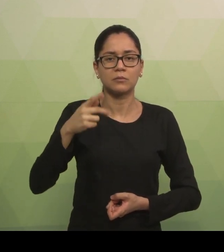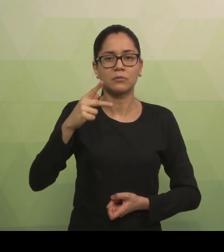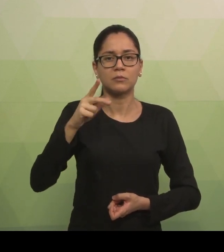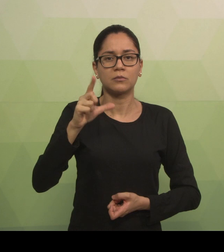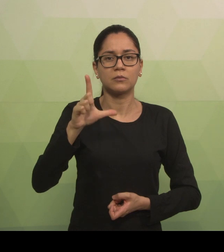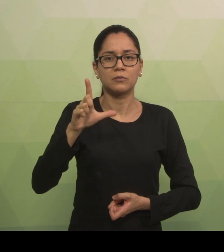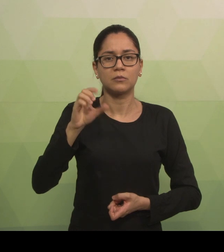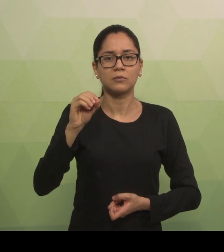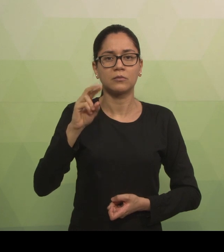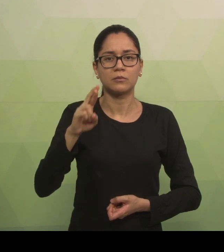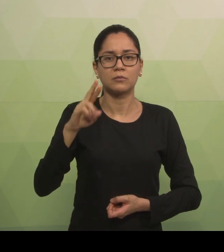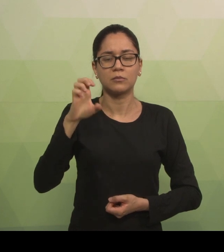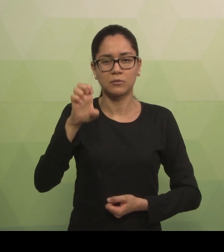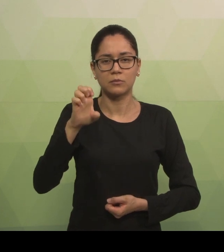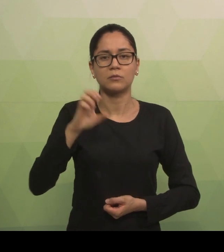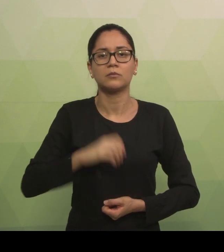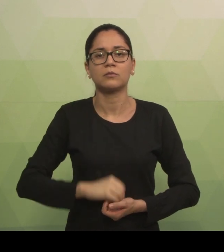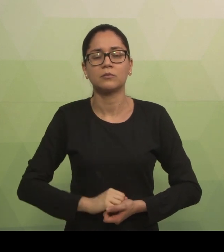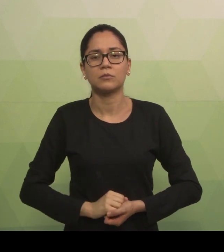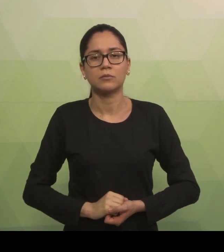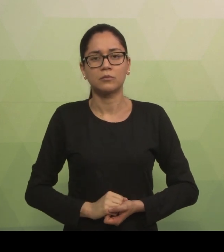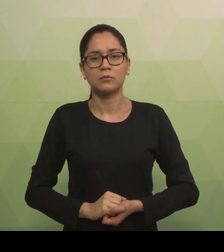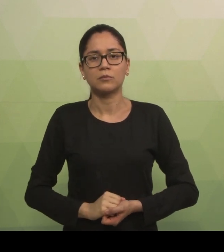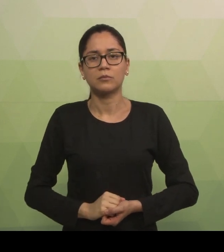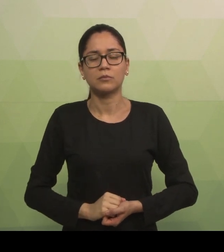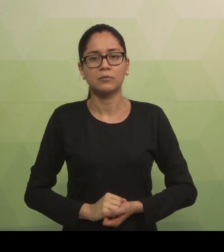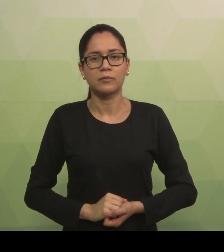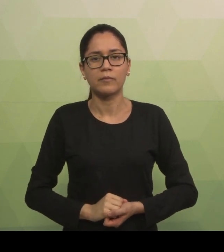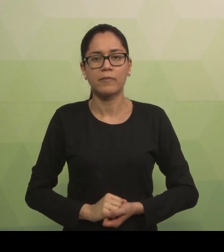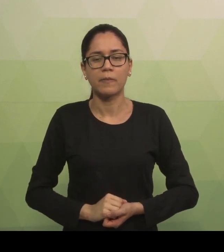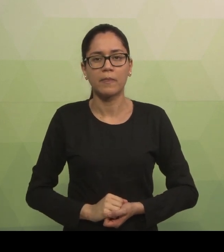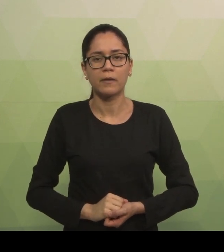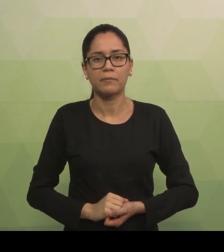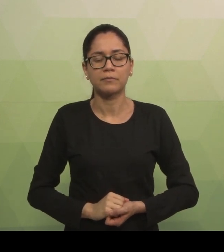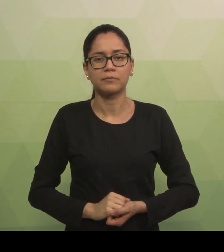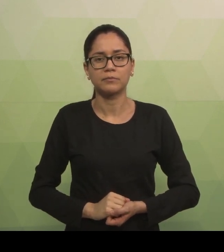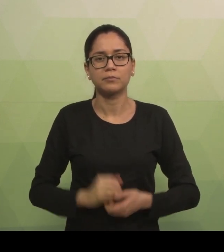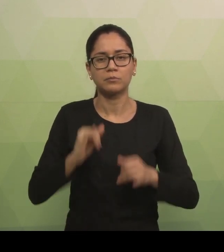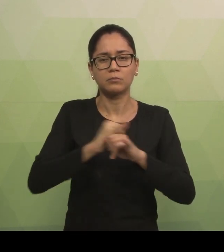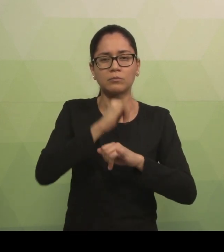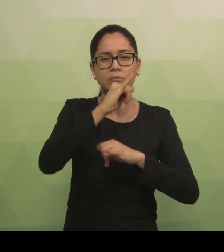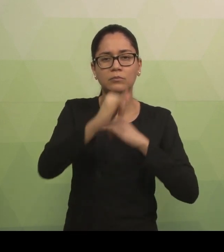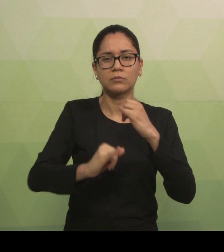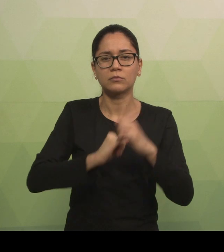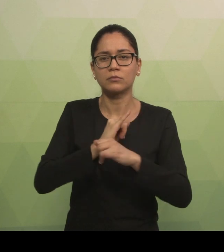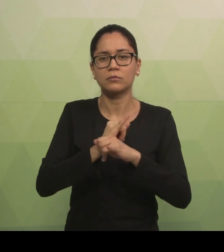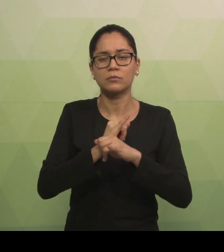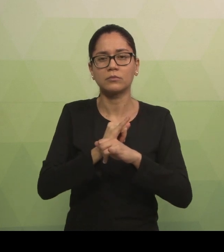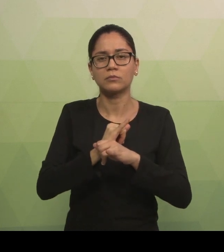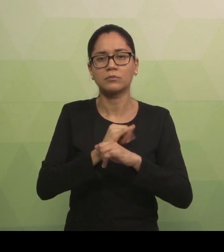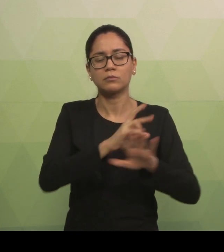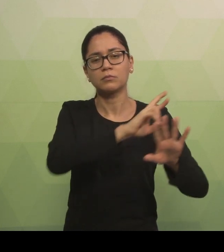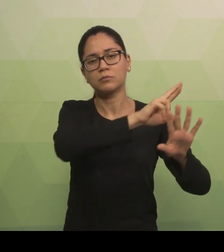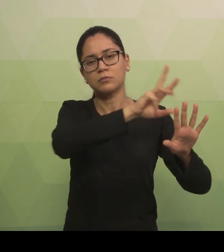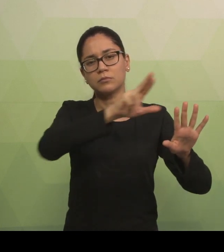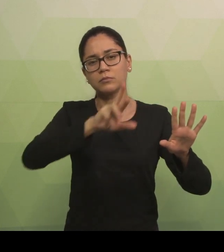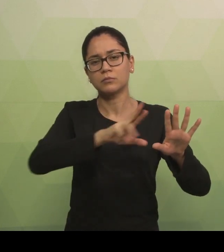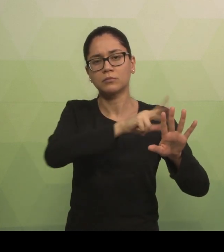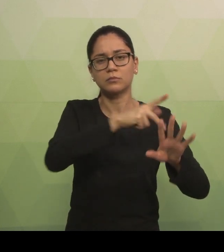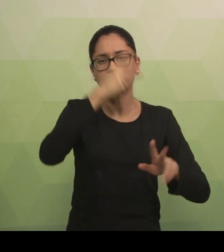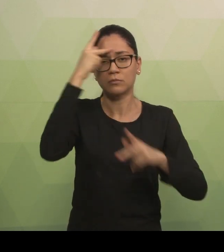de acessos e portais de serviços online contribuíram para esse crescimento. A internet passou a ser utilizada por